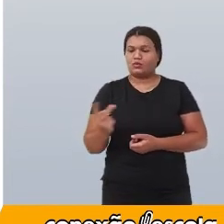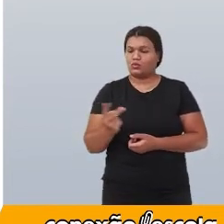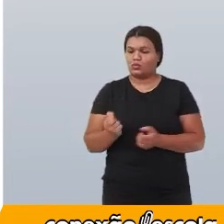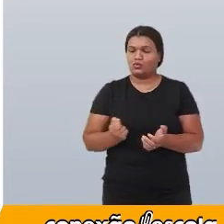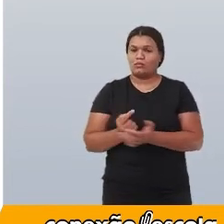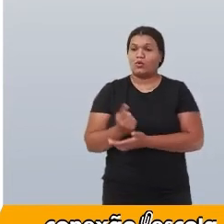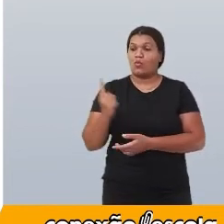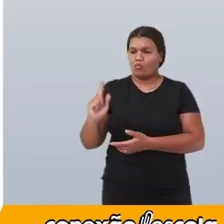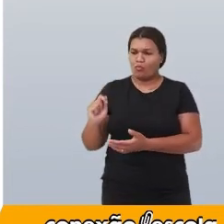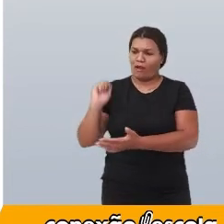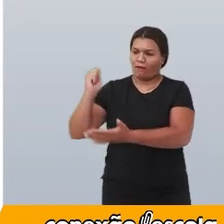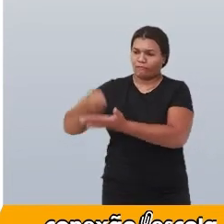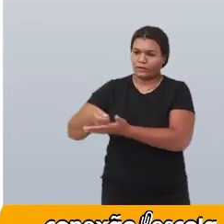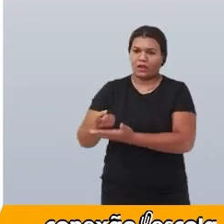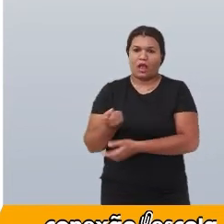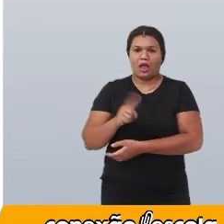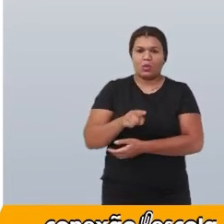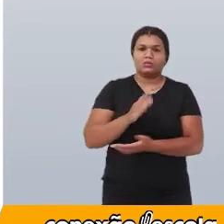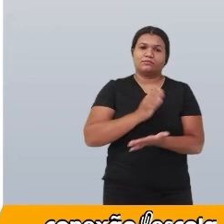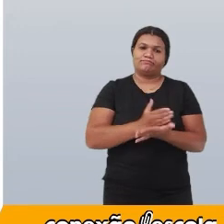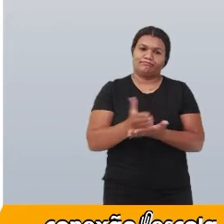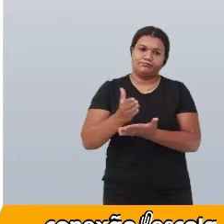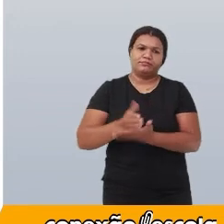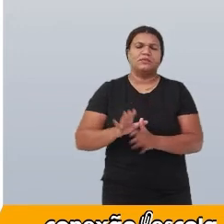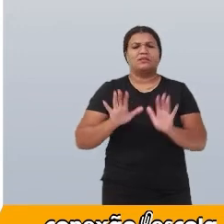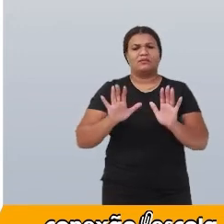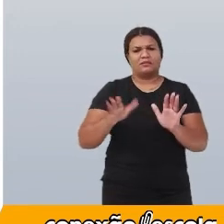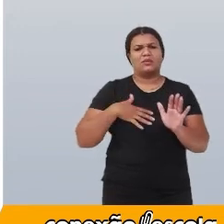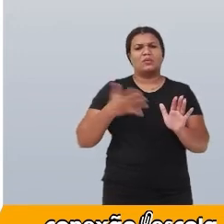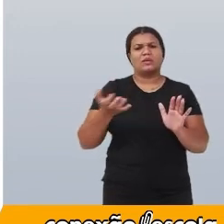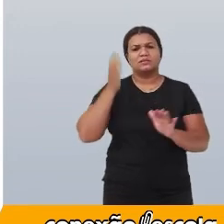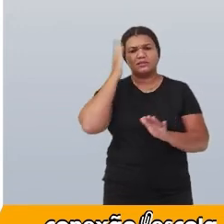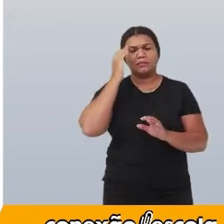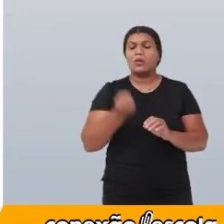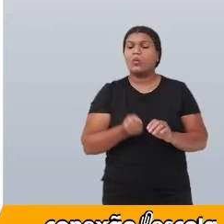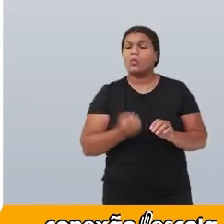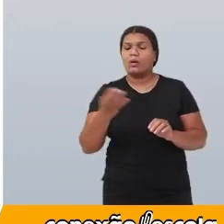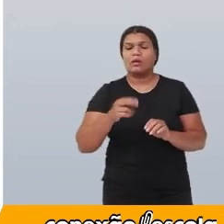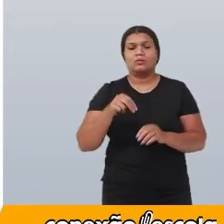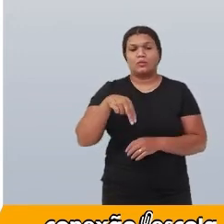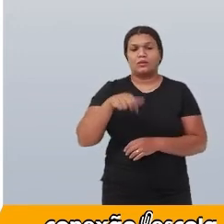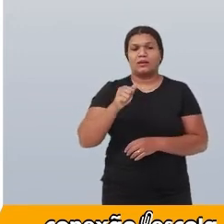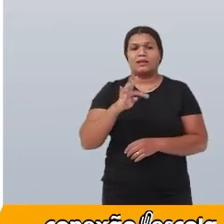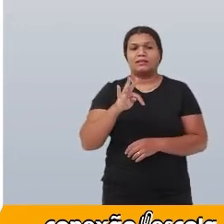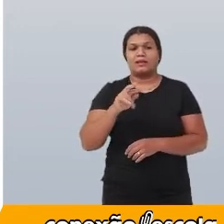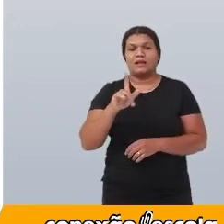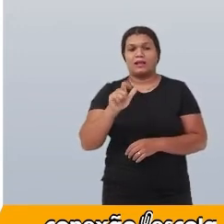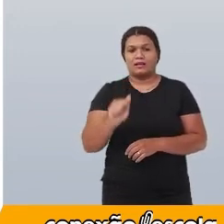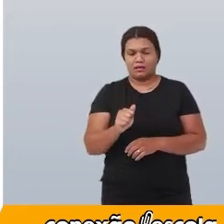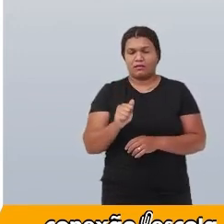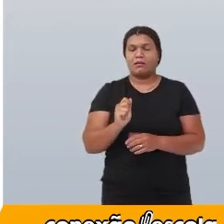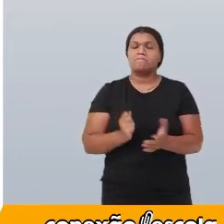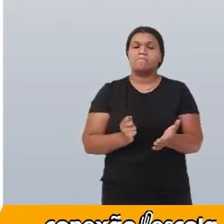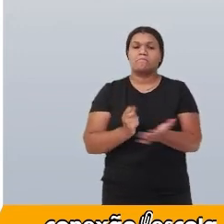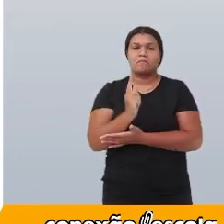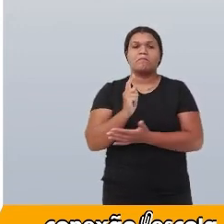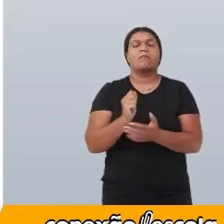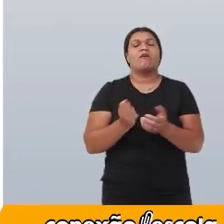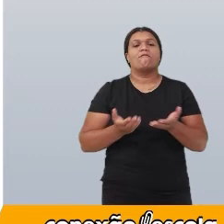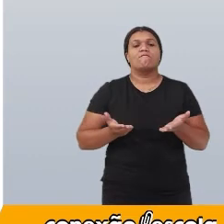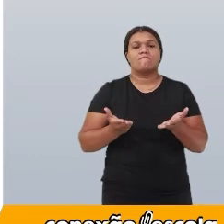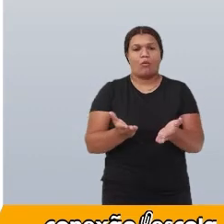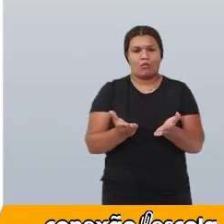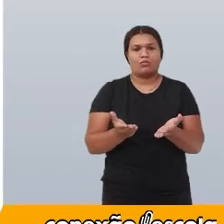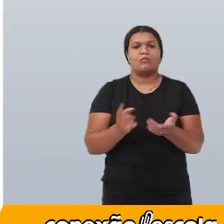prazo, respectivamente. Eu quero saber quanto a mais Natália pagou pelo forno comprando